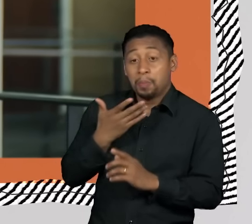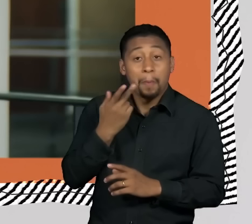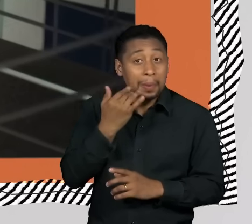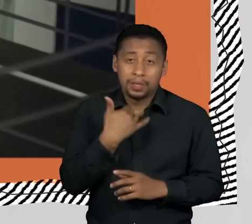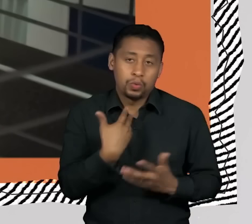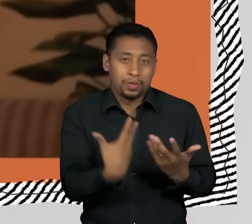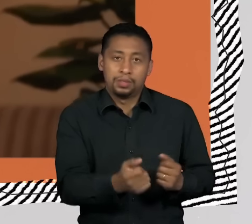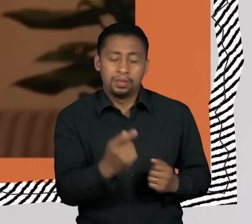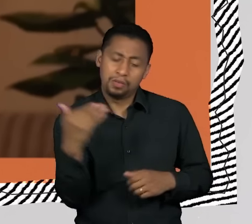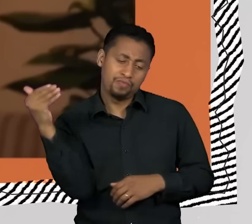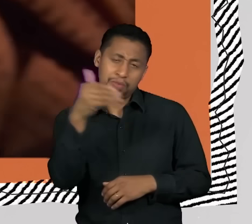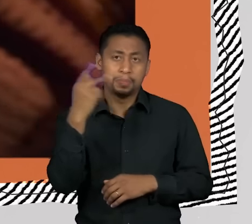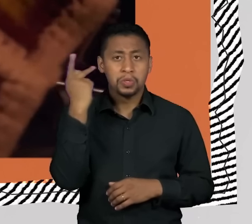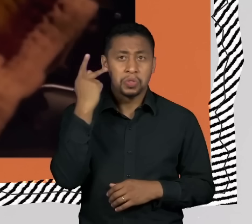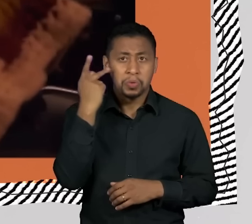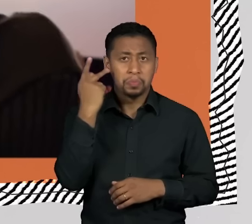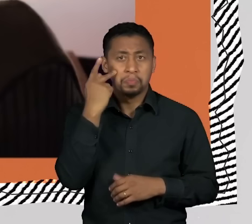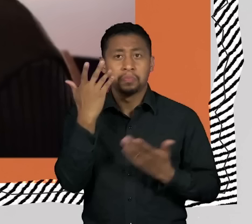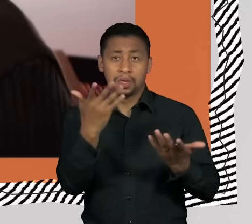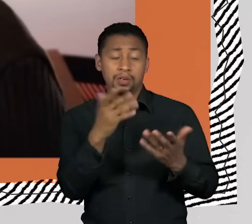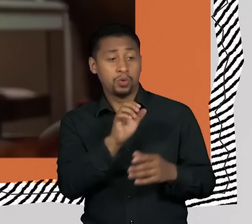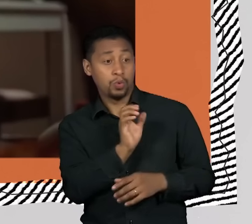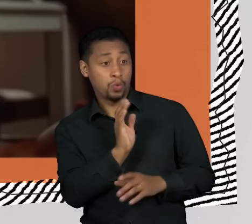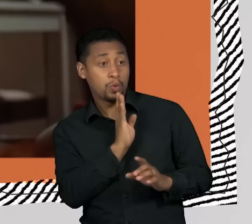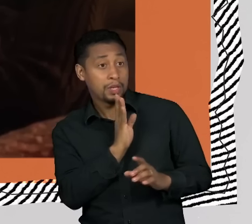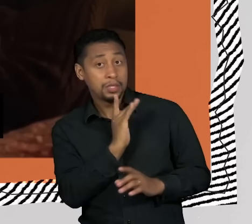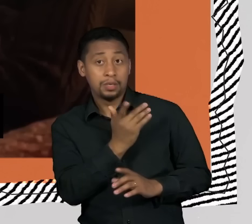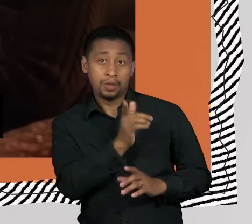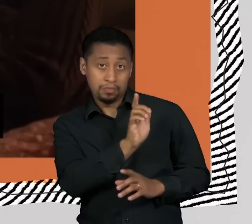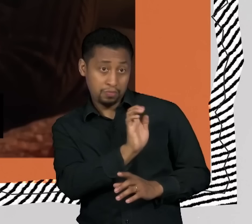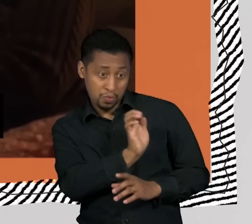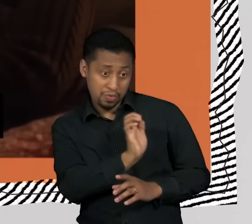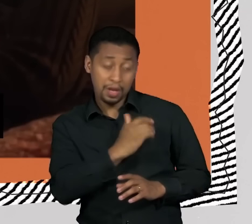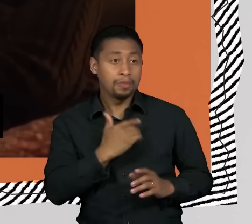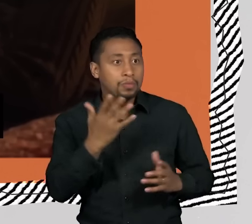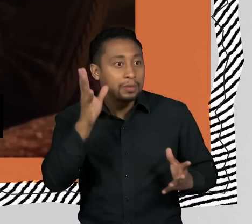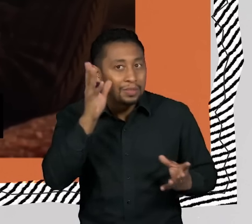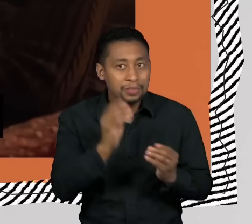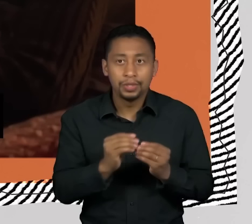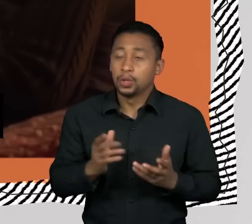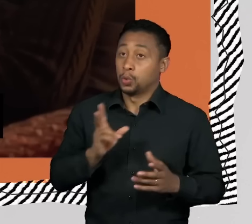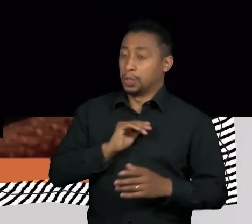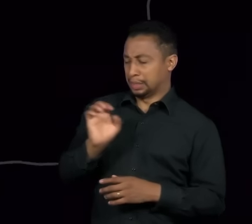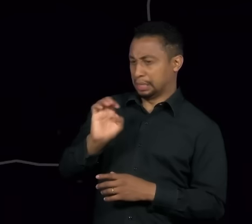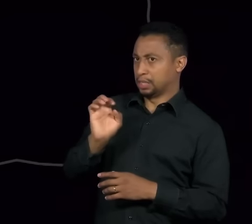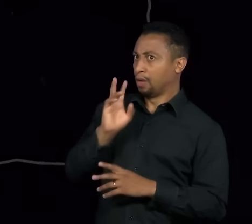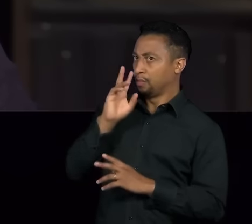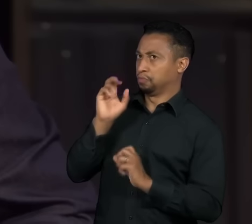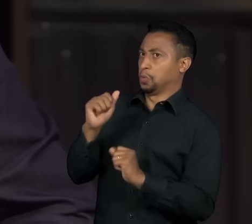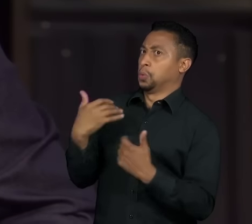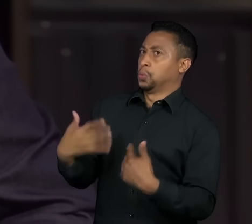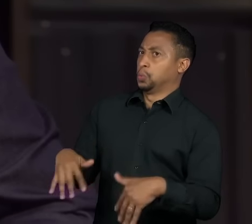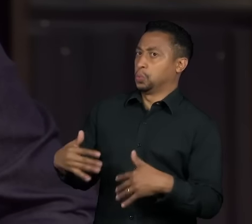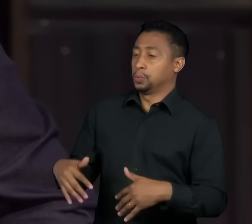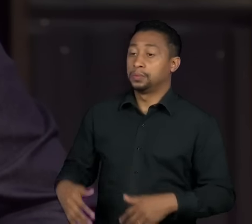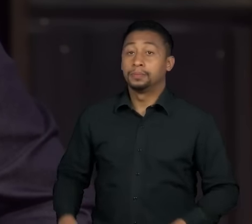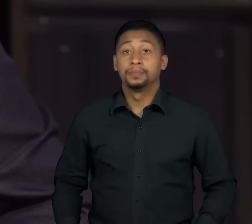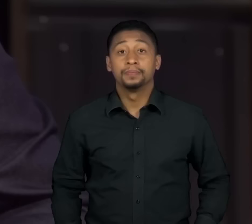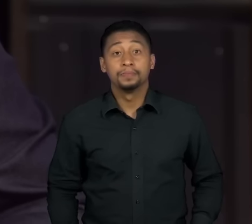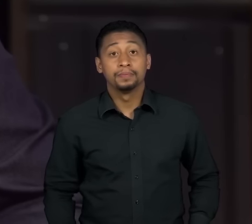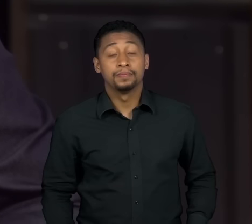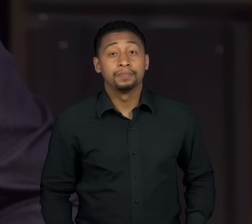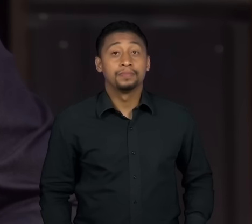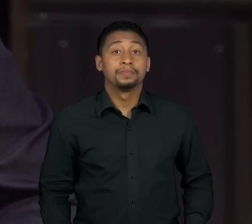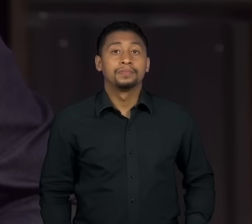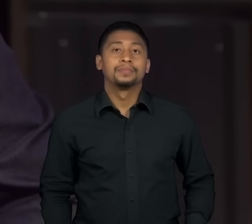vir pra São Paulo, morar com meu primo gay, que entende exatamente de tudo isso. Exatamente, é uma palavra muito forte, né? O Arlindo, ele